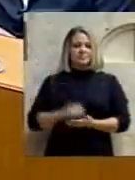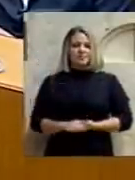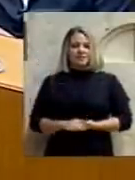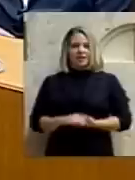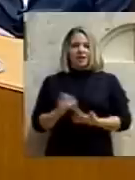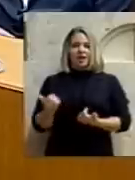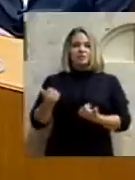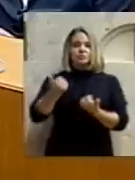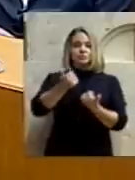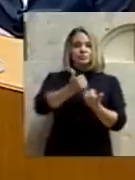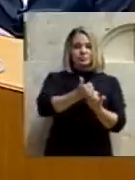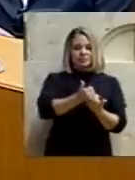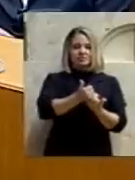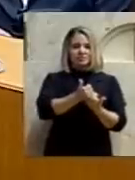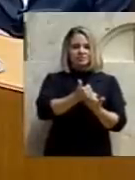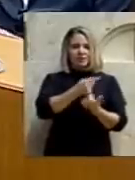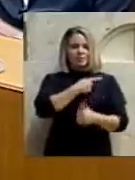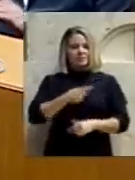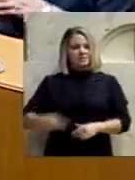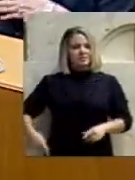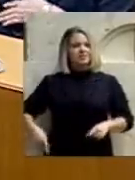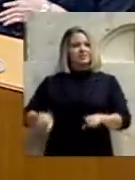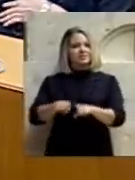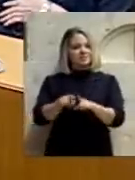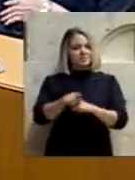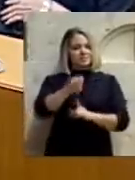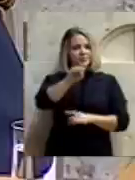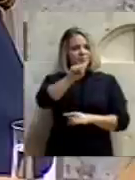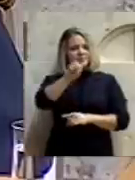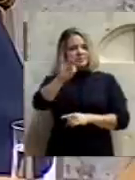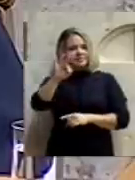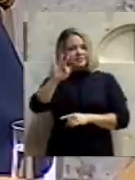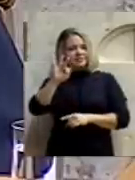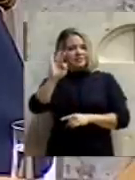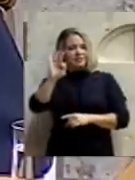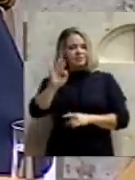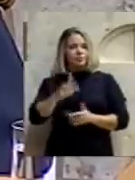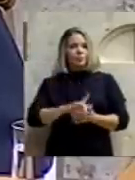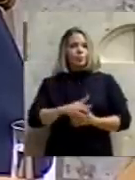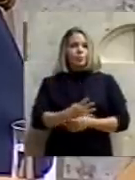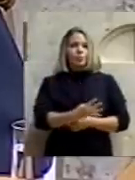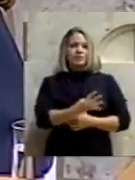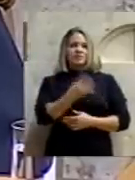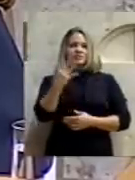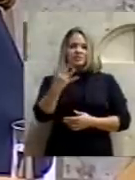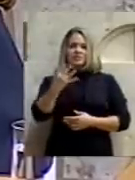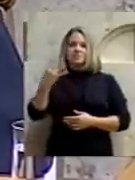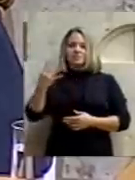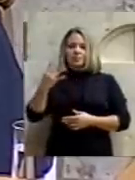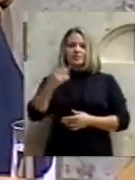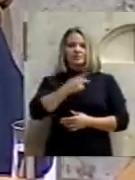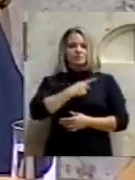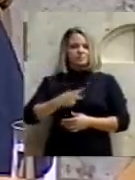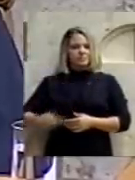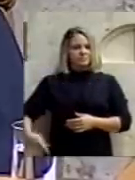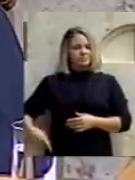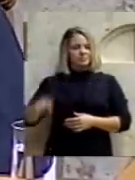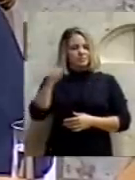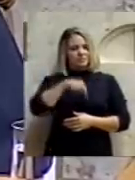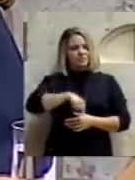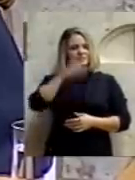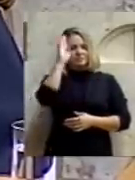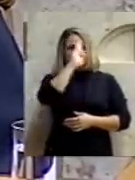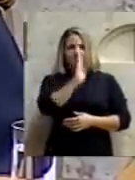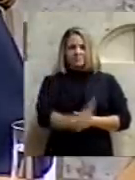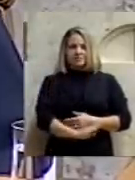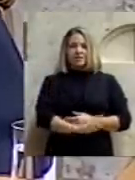Assume a presidência do Supremo Tribunal Federal como seu 44º presidente na República